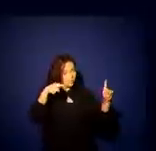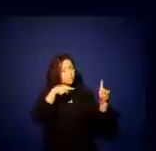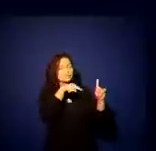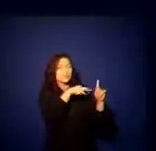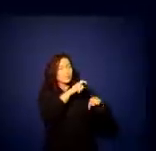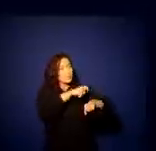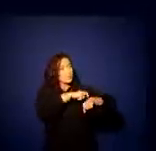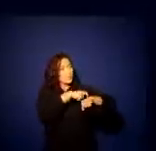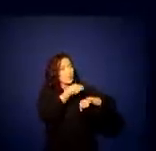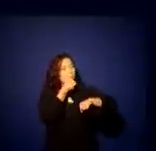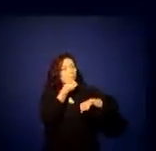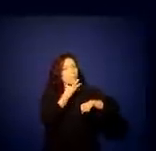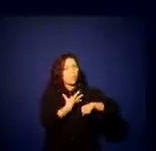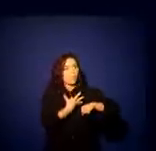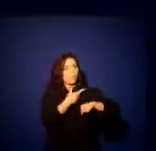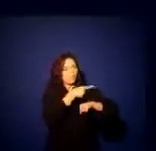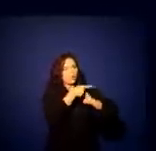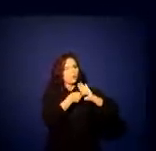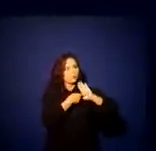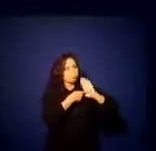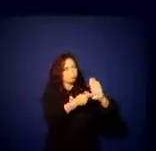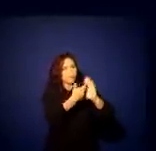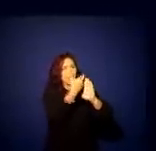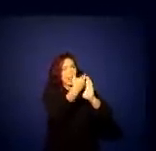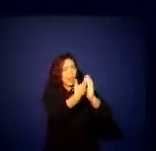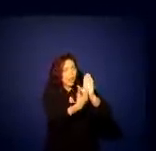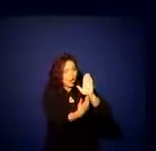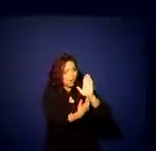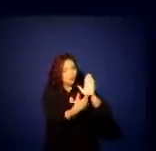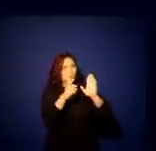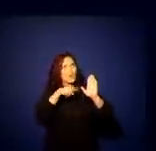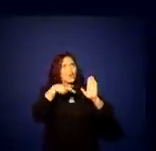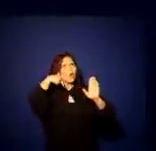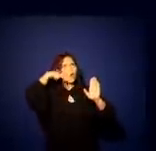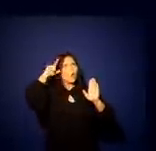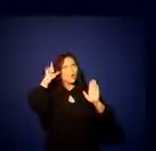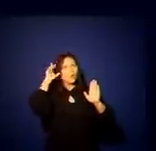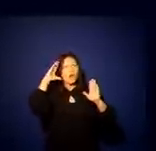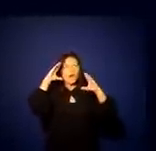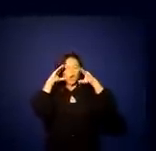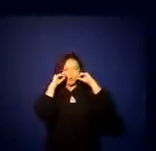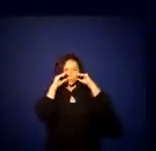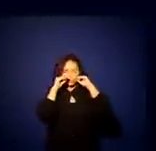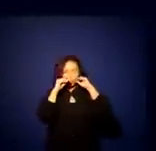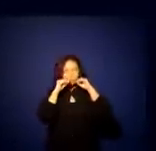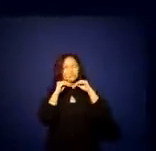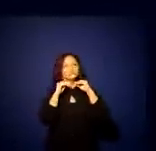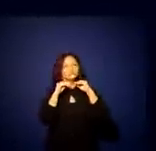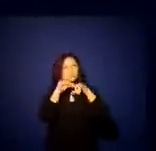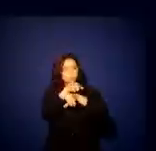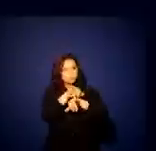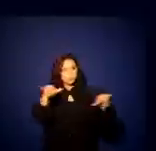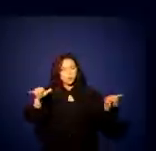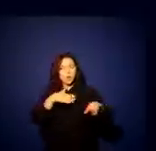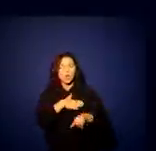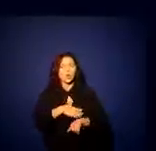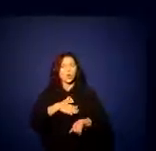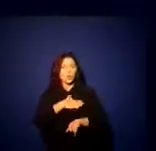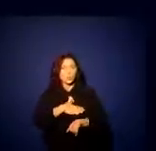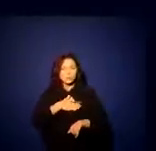acabou de pintar o resultado ontem à noite o resultado bom então em Banco do Brasil a gente gosta do